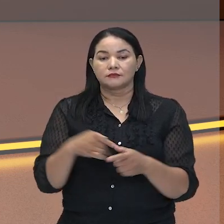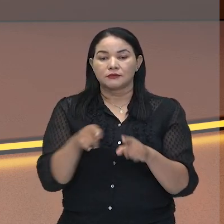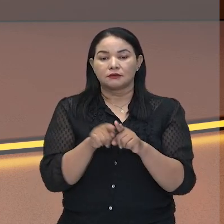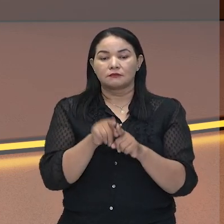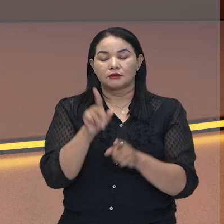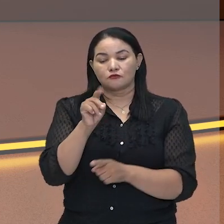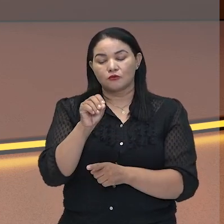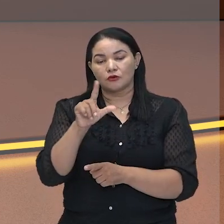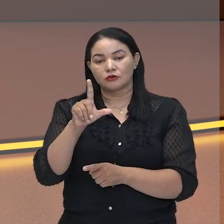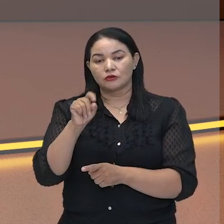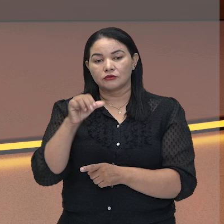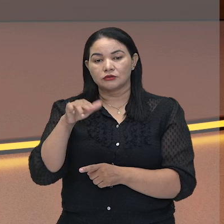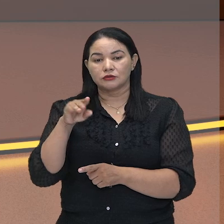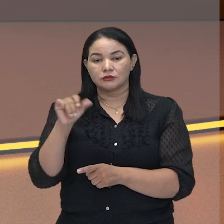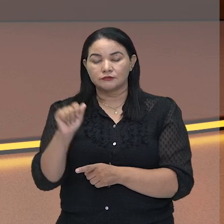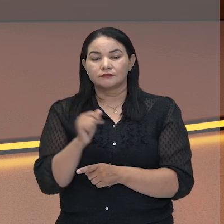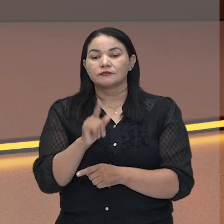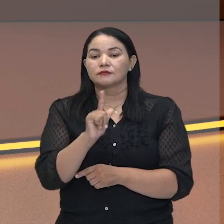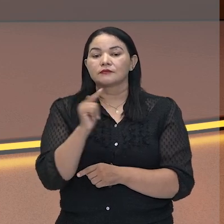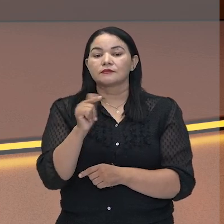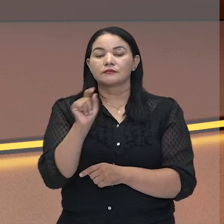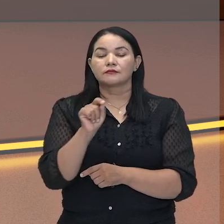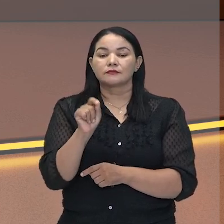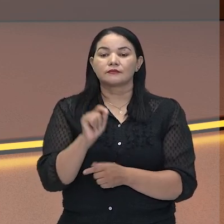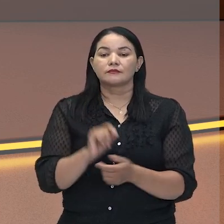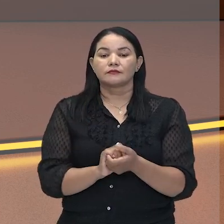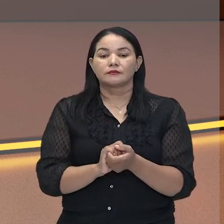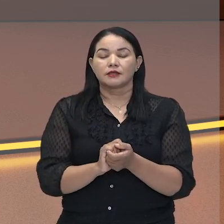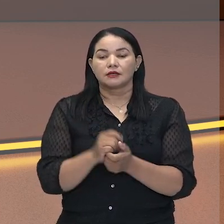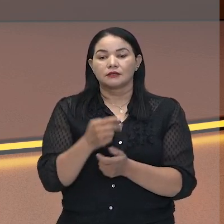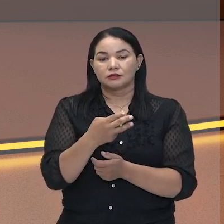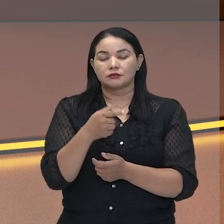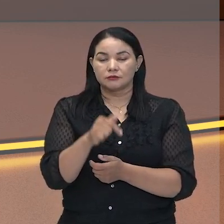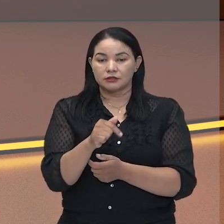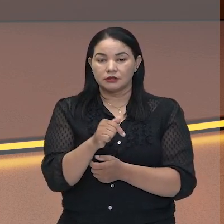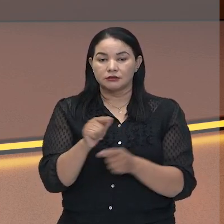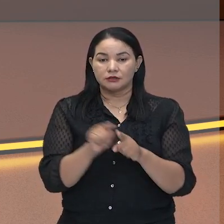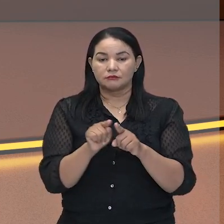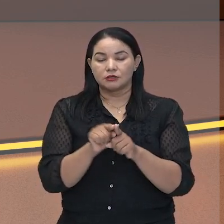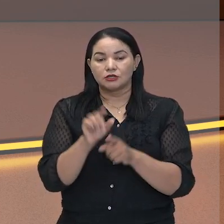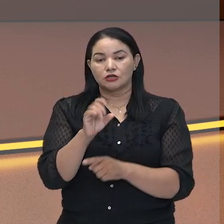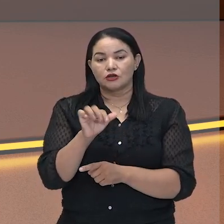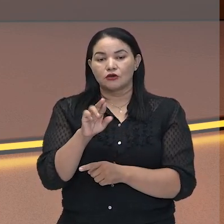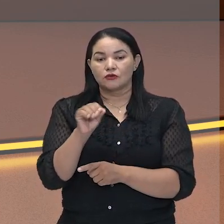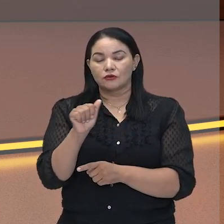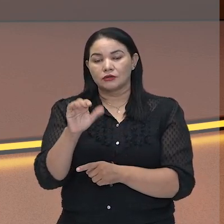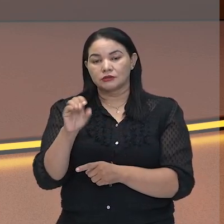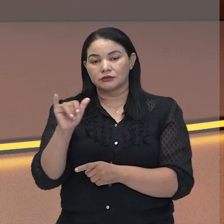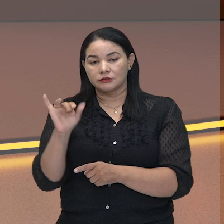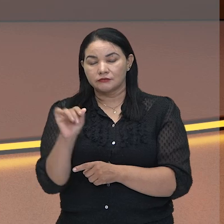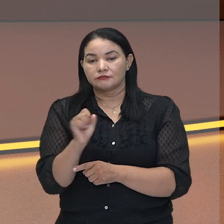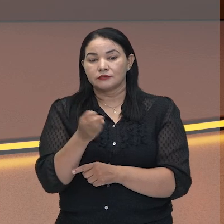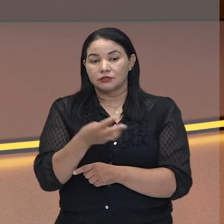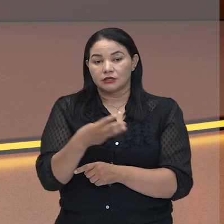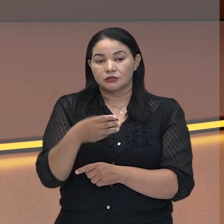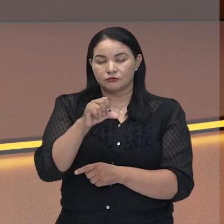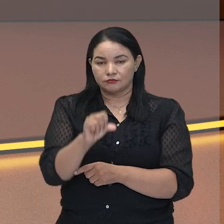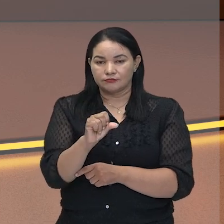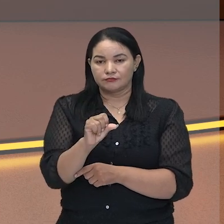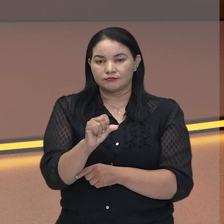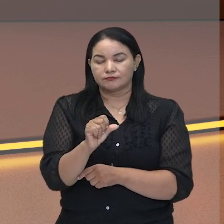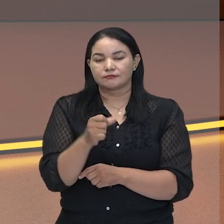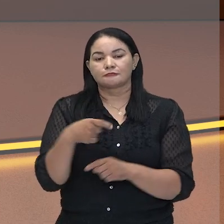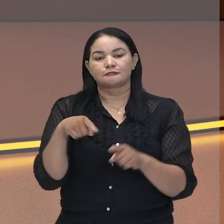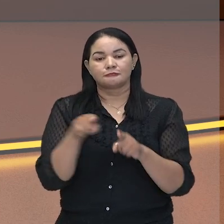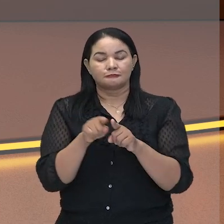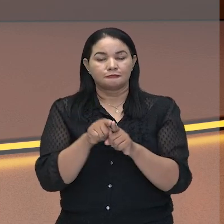Polônia, a Letônia e a Lituânia empatados em 37º lugar e a Croácia em 39º lugar. A gente